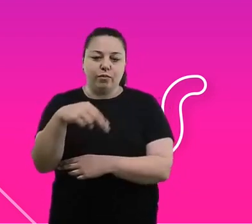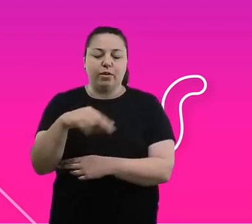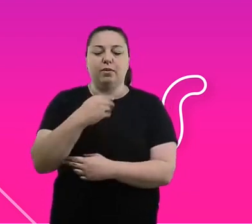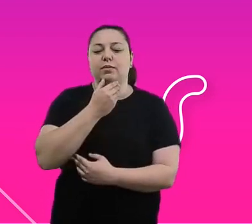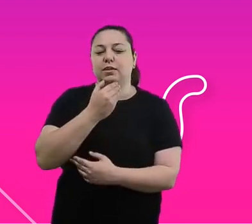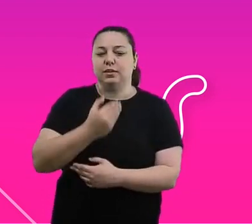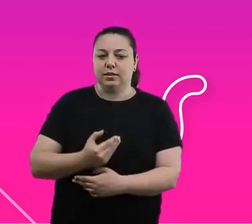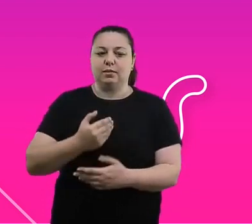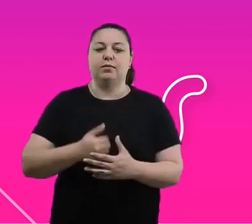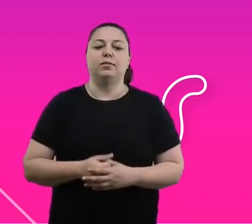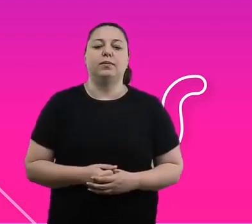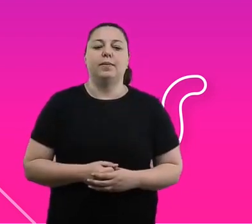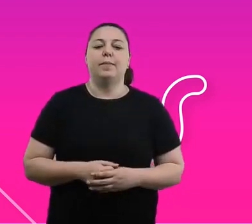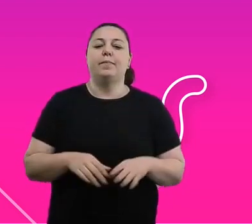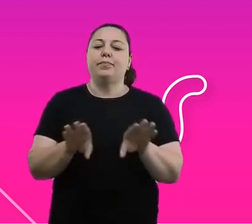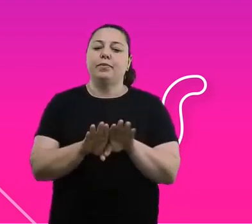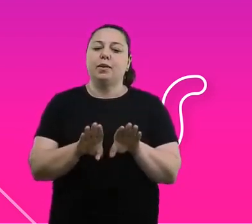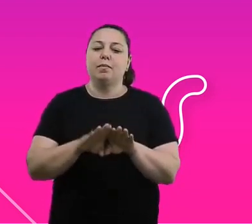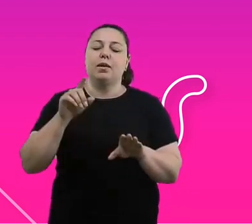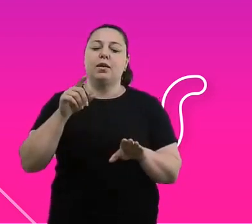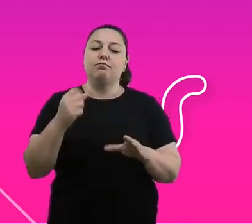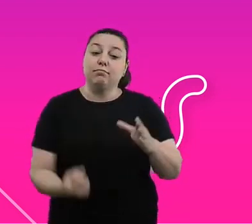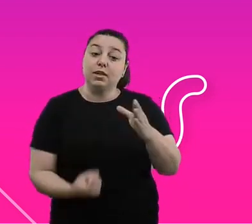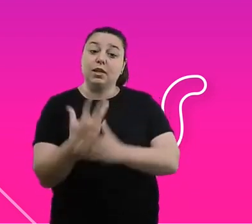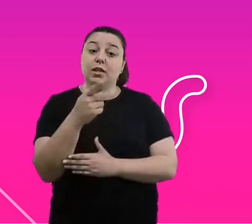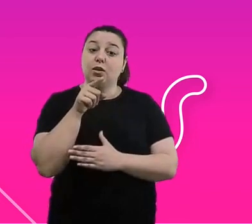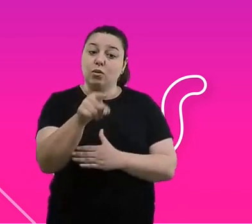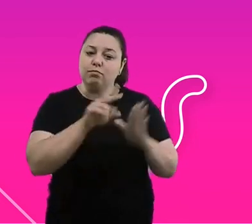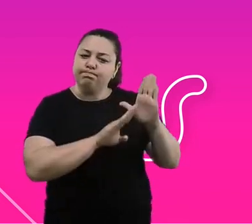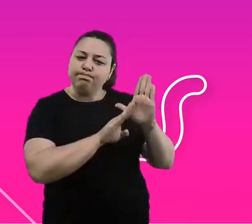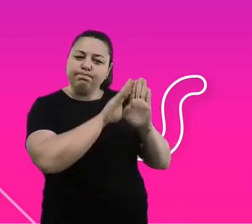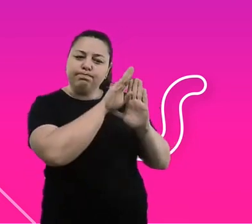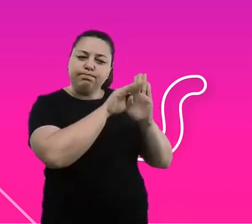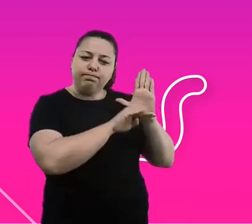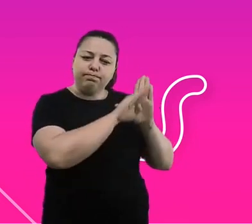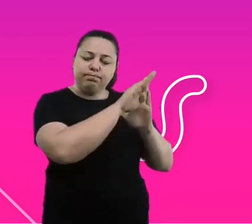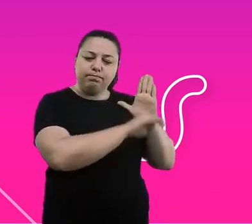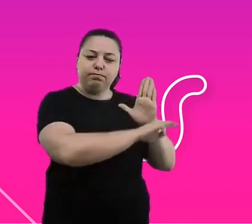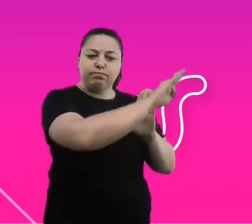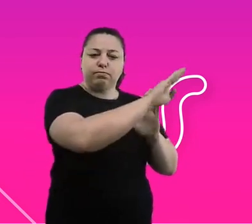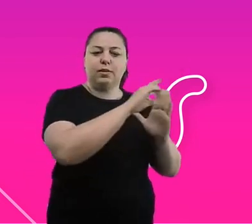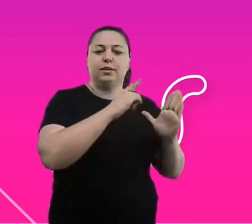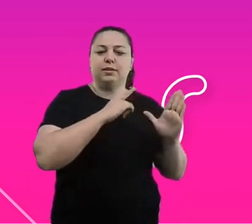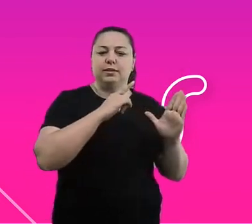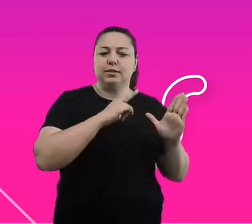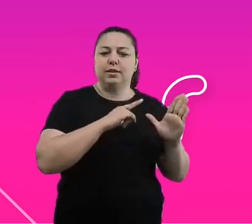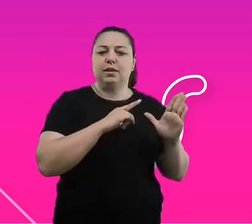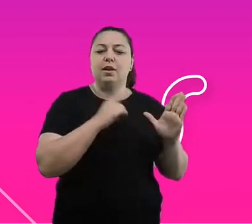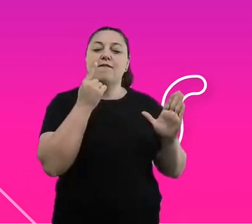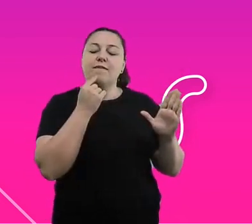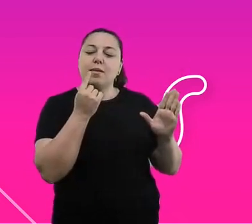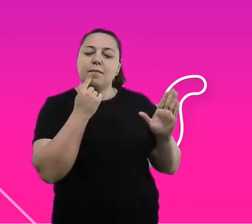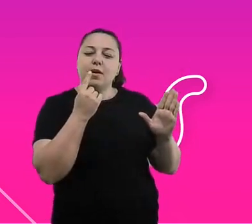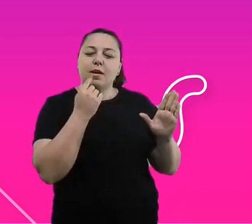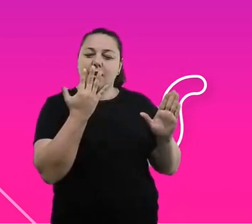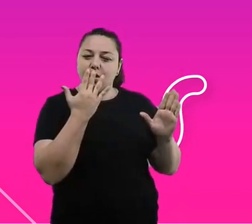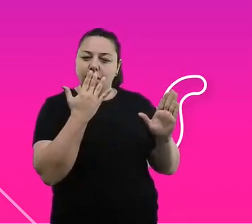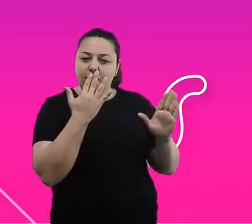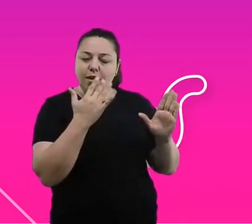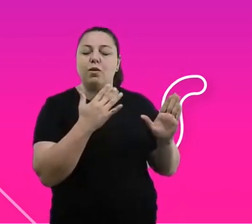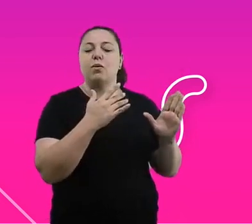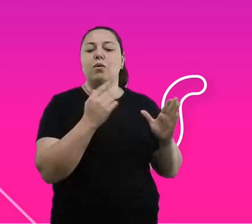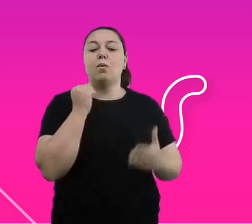pelo projeto. Muito obrigado pela participação também e pelos comentários da banca. Gente, vamos lá então